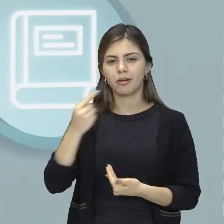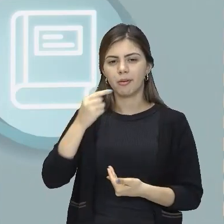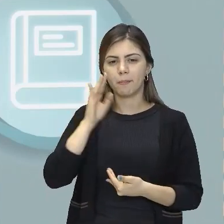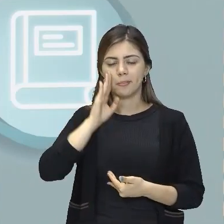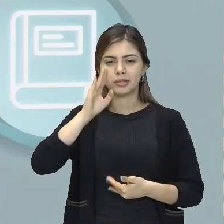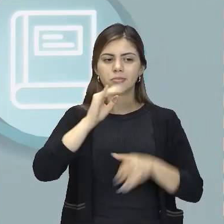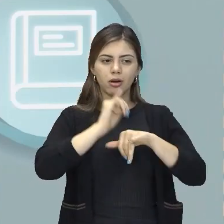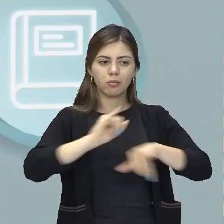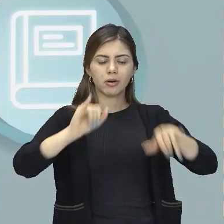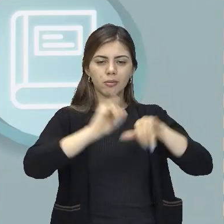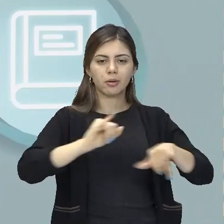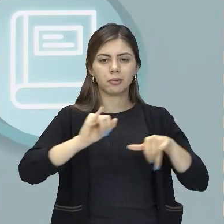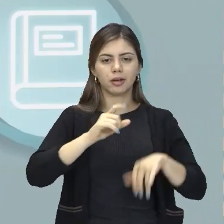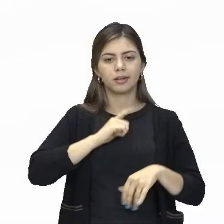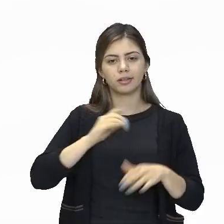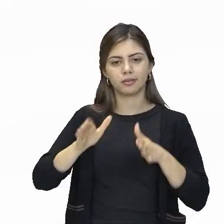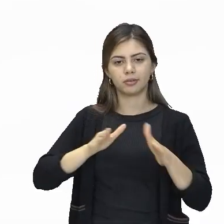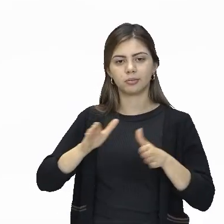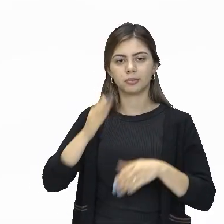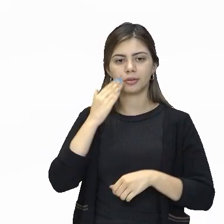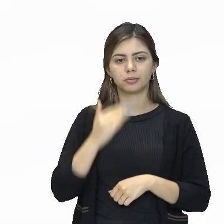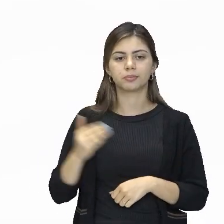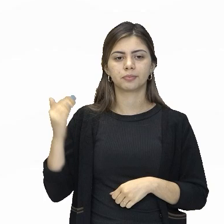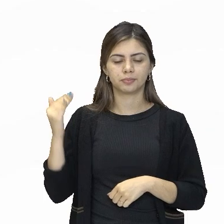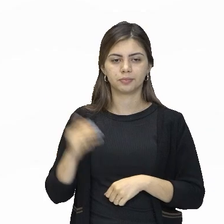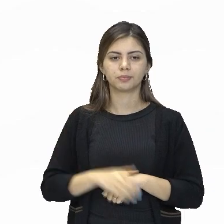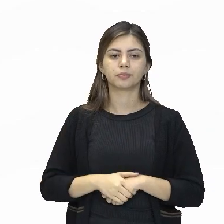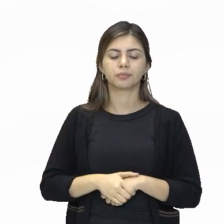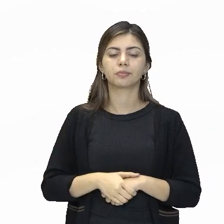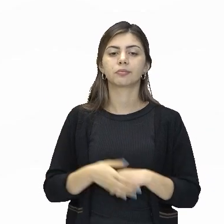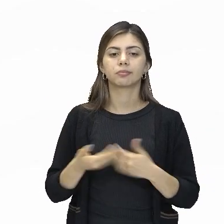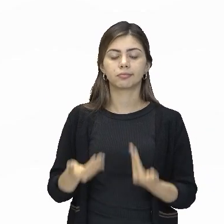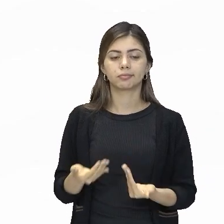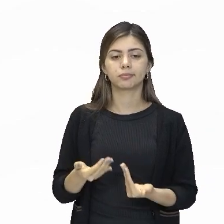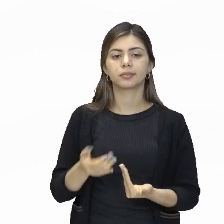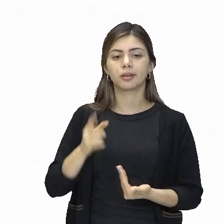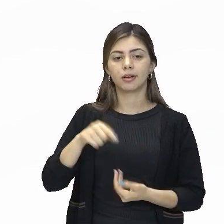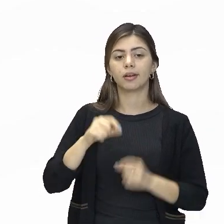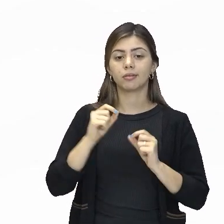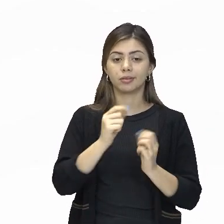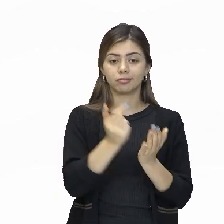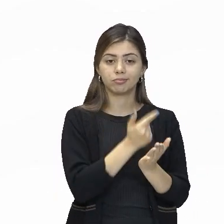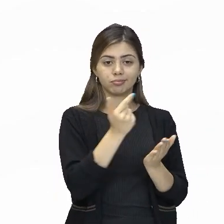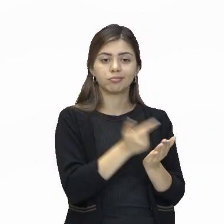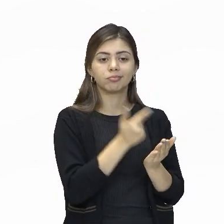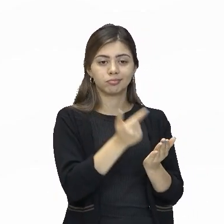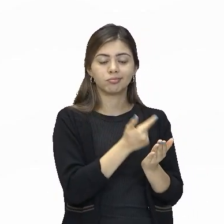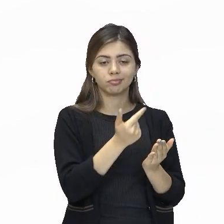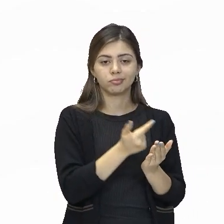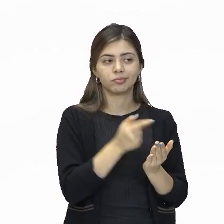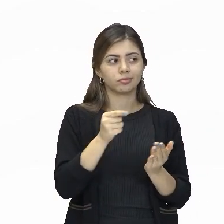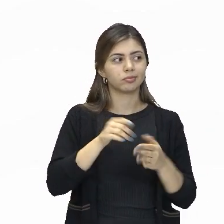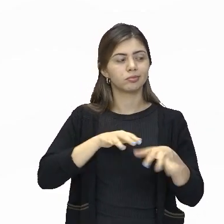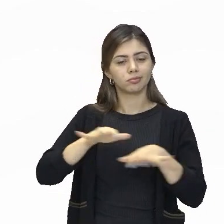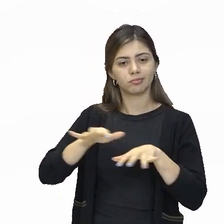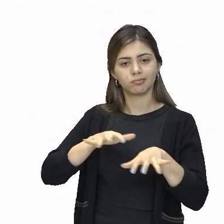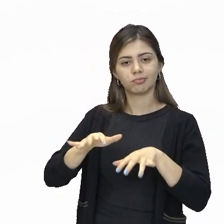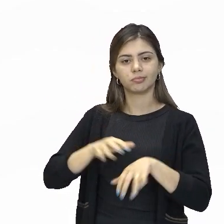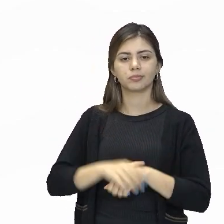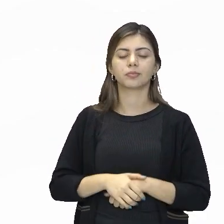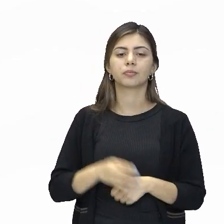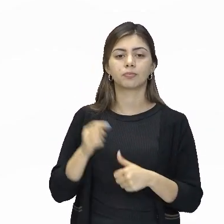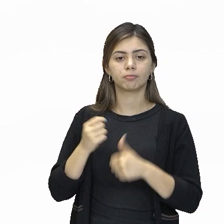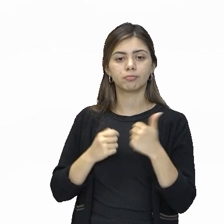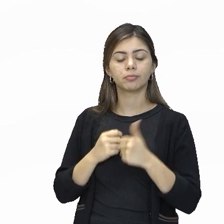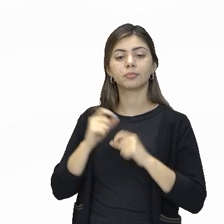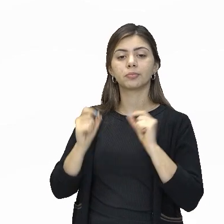manifestos que aconteceram nesse período. Muito bem, então vejam aí, ó, revistas e manifestos desse movimento. Primeiro